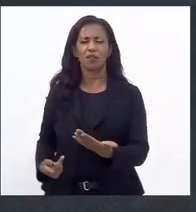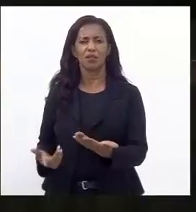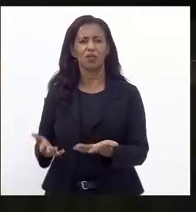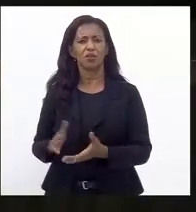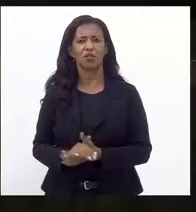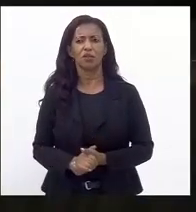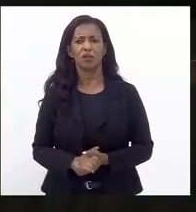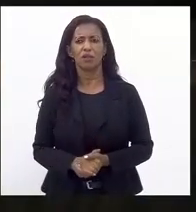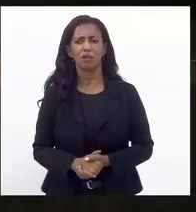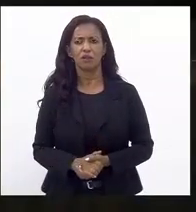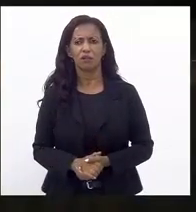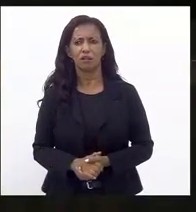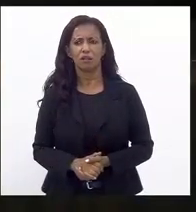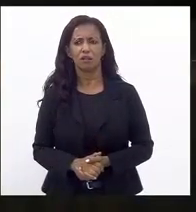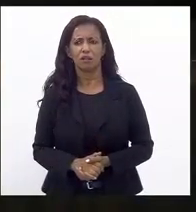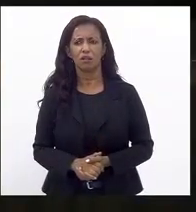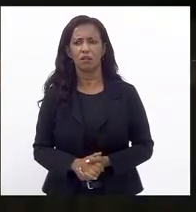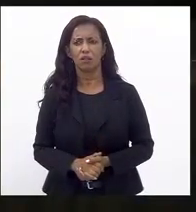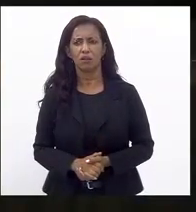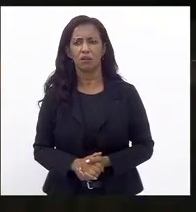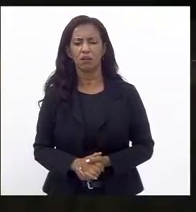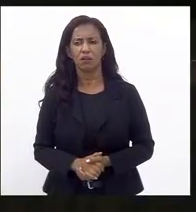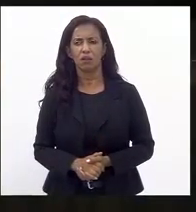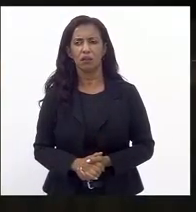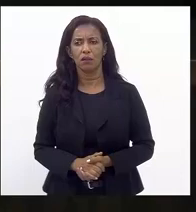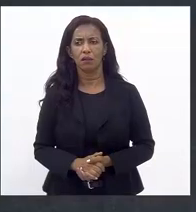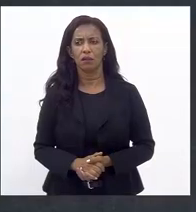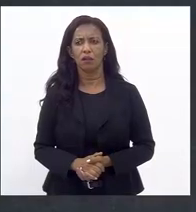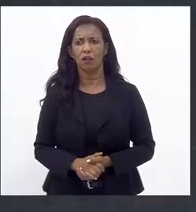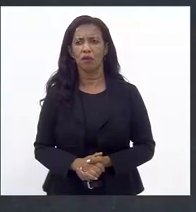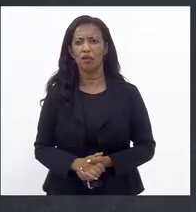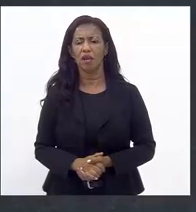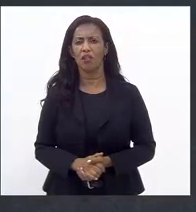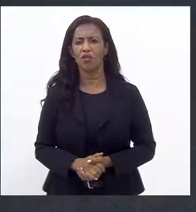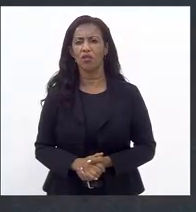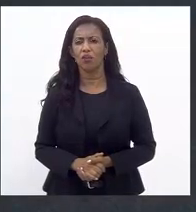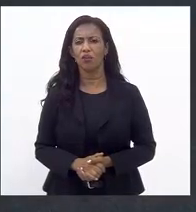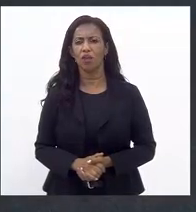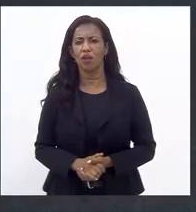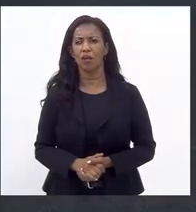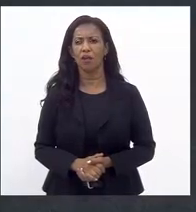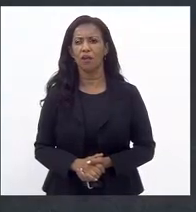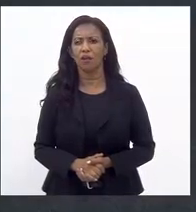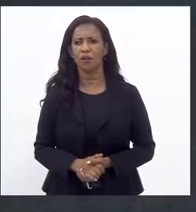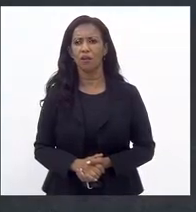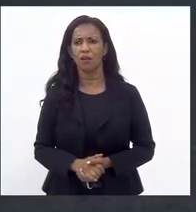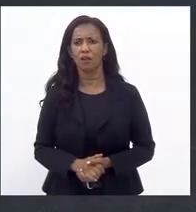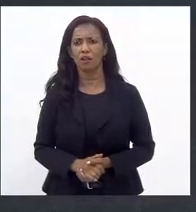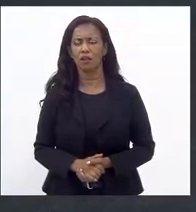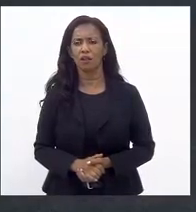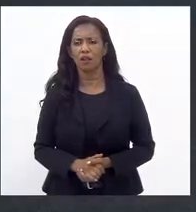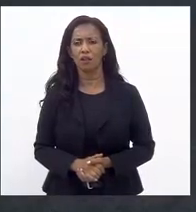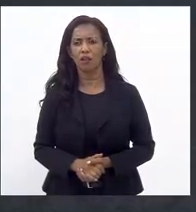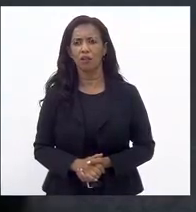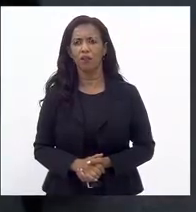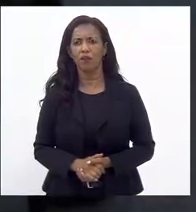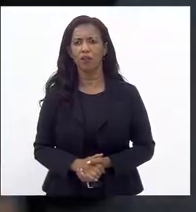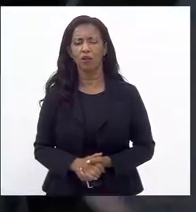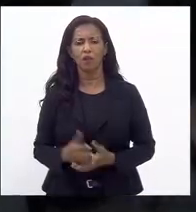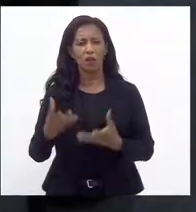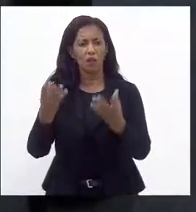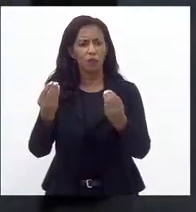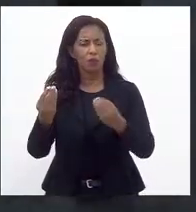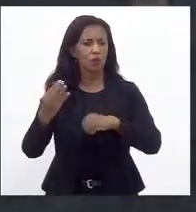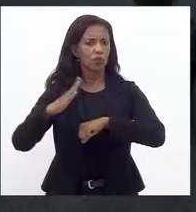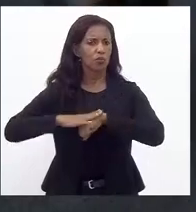só minuto até vou encerrar eu vou encerrar eu gostaria de dizer O que é